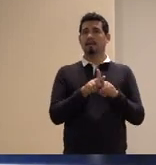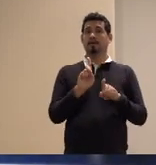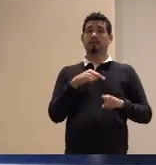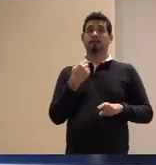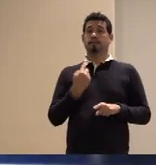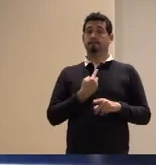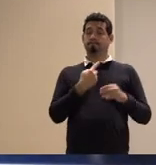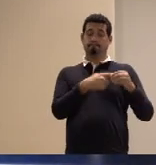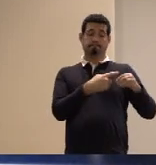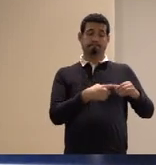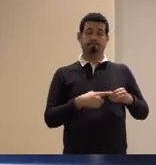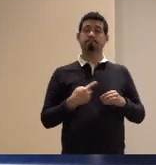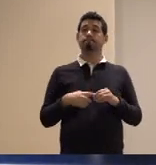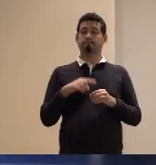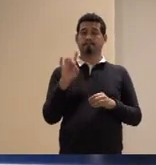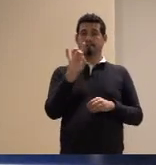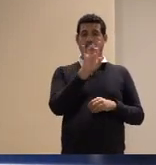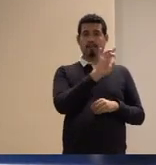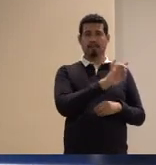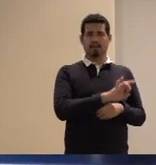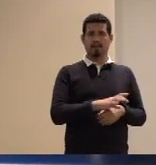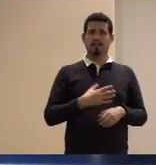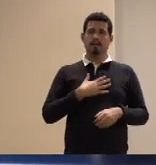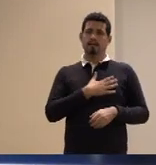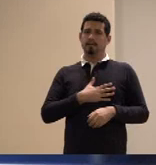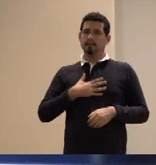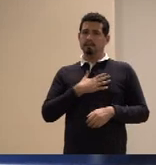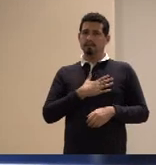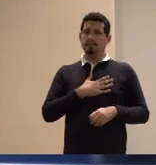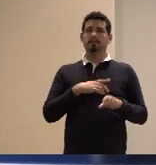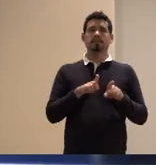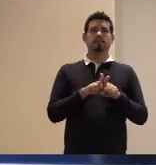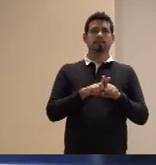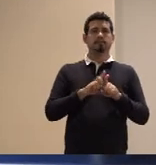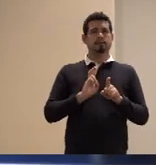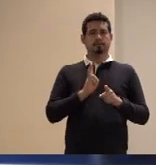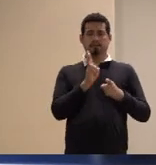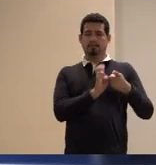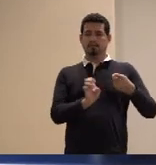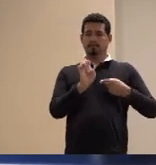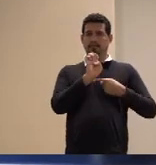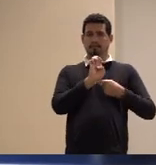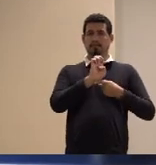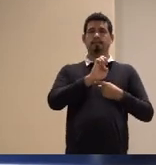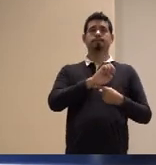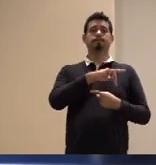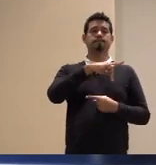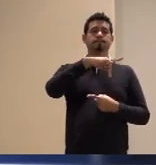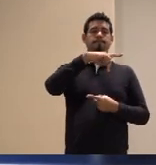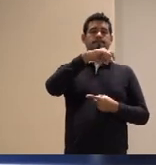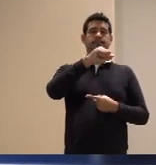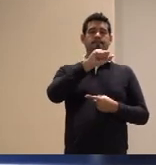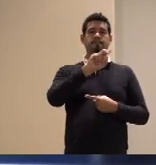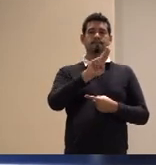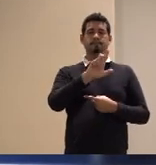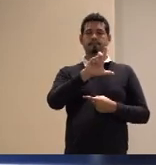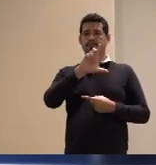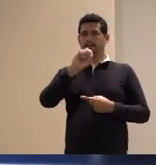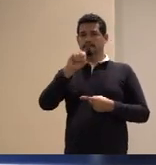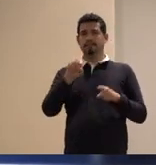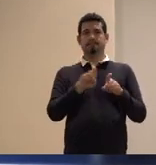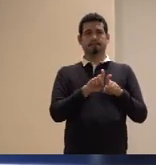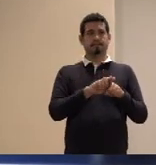nossas cidades. E o desejo também aqui do Conselho Estadual, o qual também a nossa coordenadora